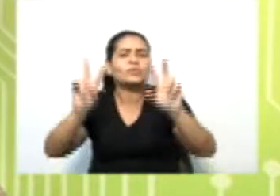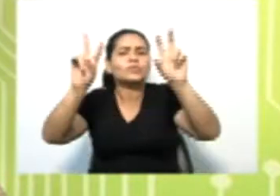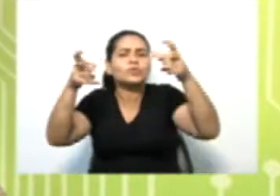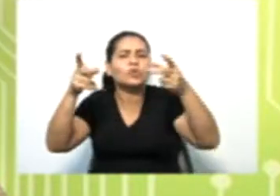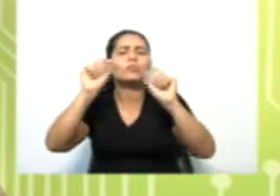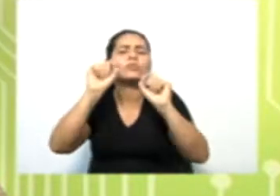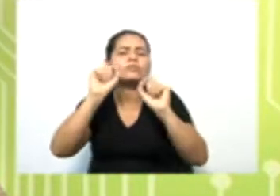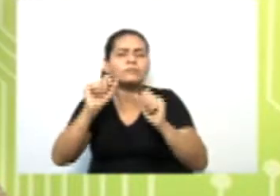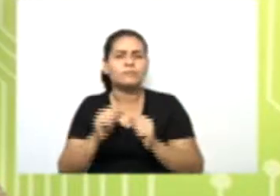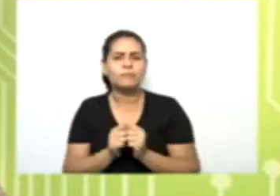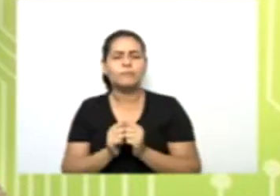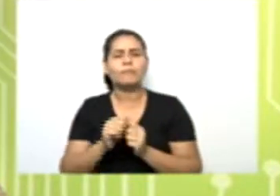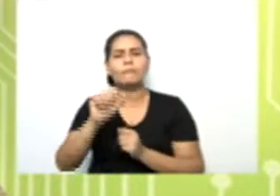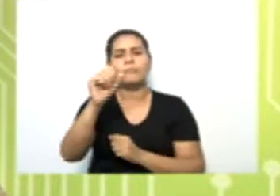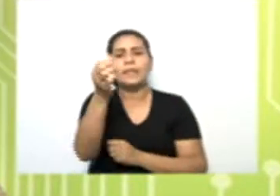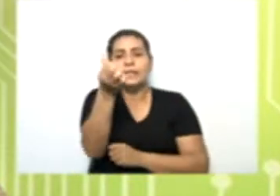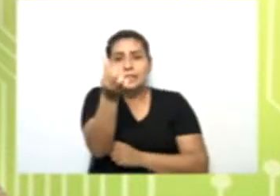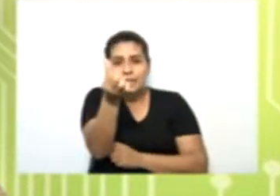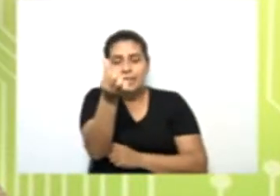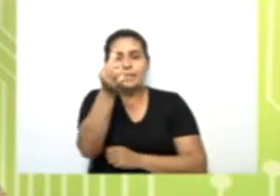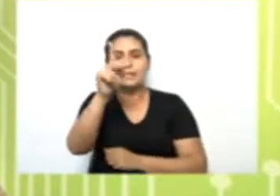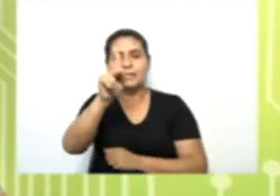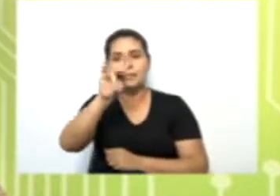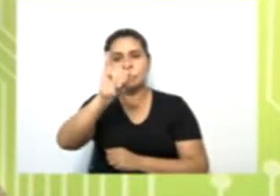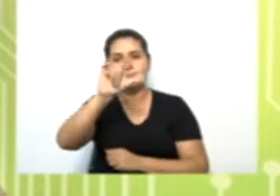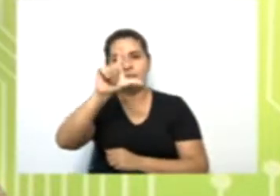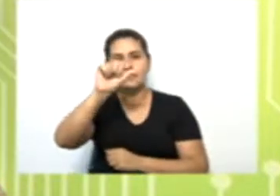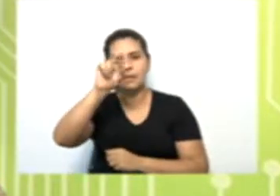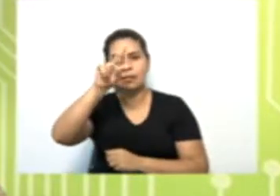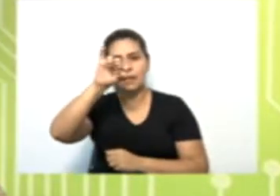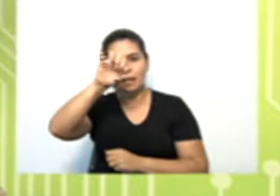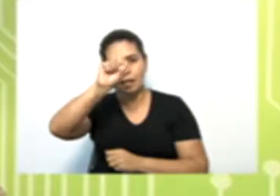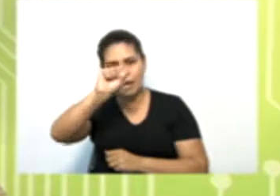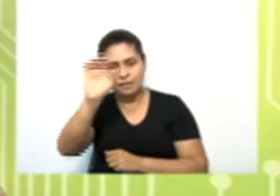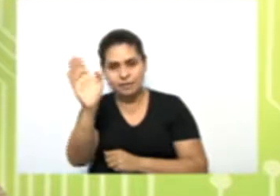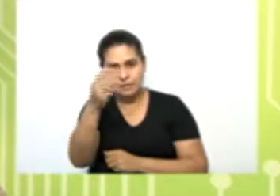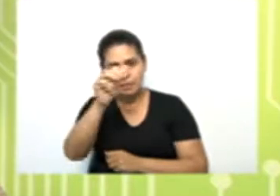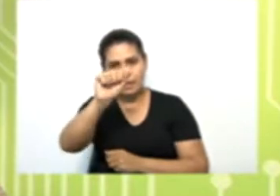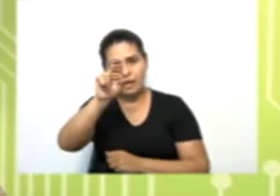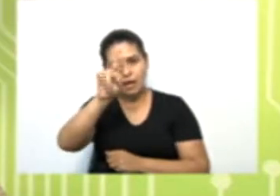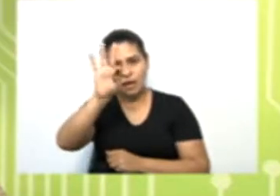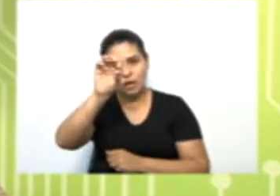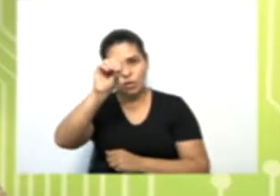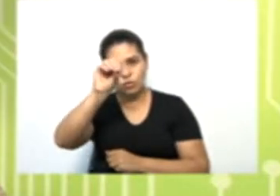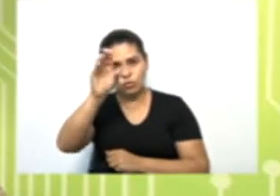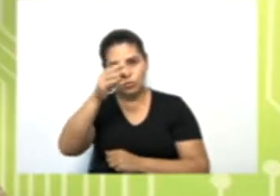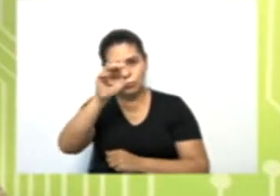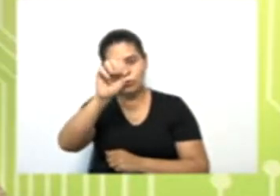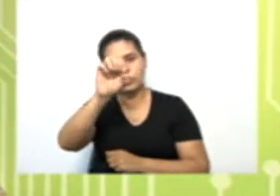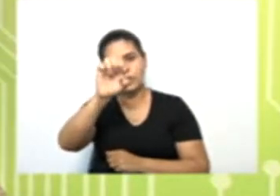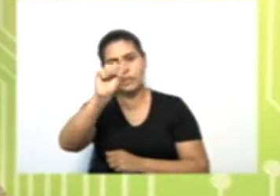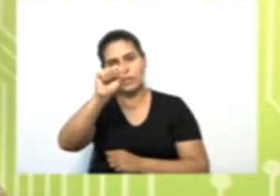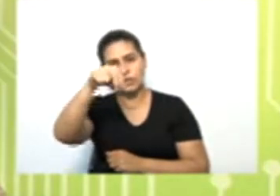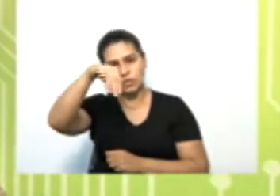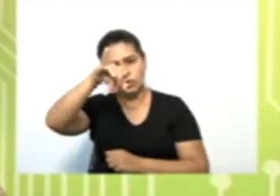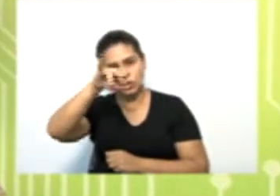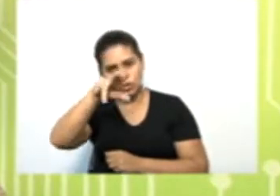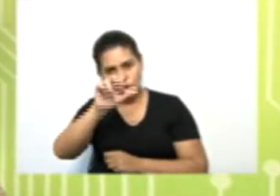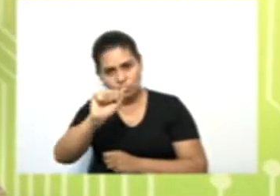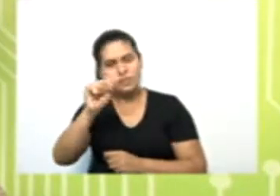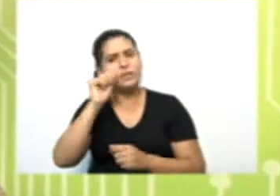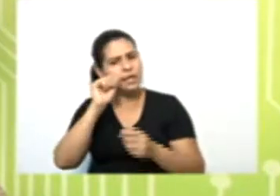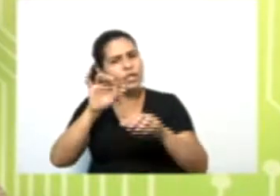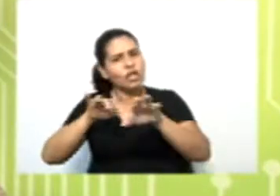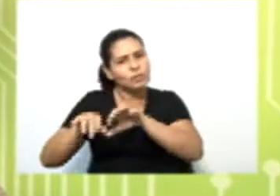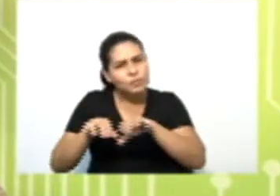desse estudo é os 6 pilares da autoestima. Tem até um livro sobre isso, tem até digitalizado, tá certo? Aliás, eu vou ver se eu